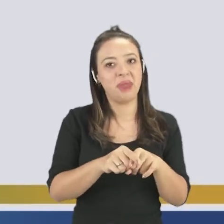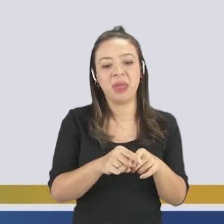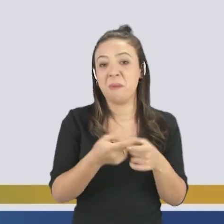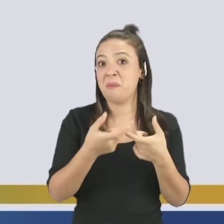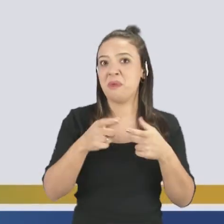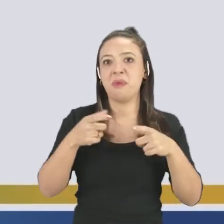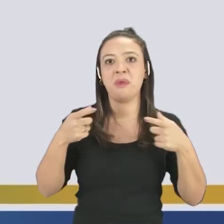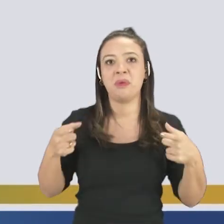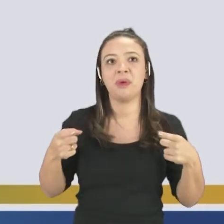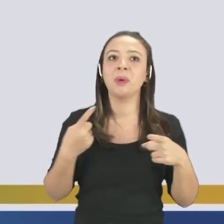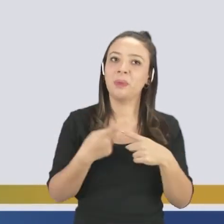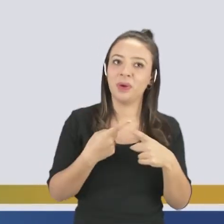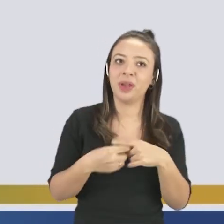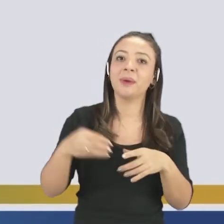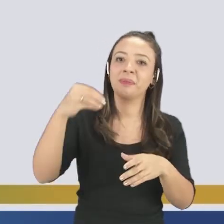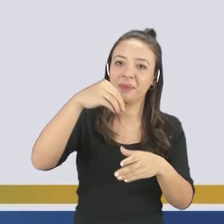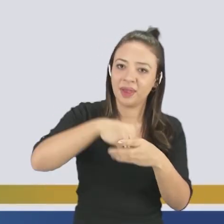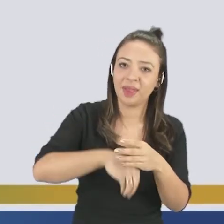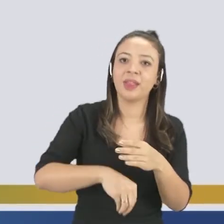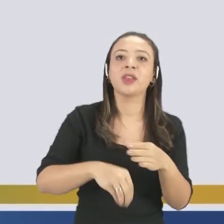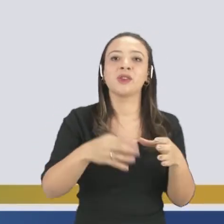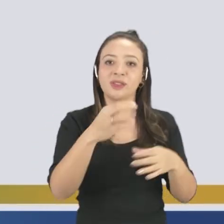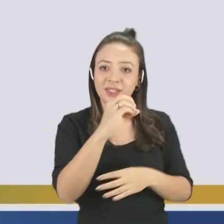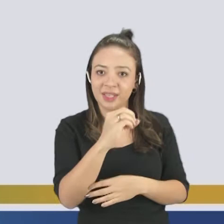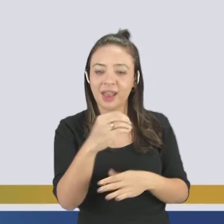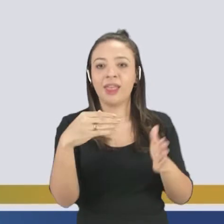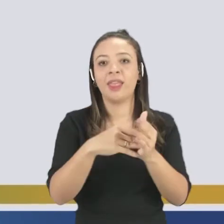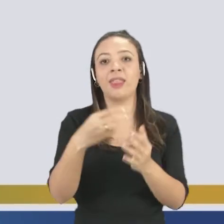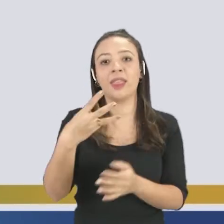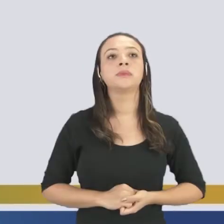estar nessa faixa de 0 a 3%.